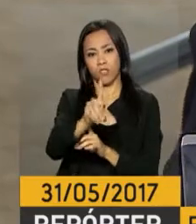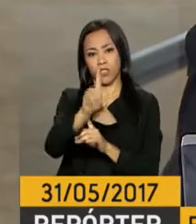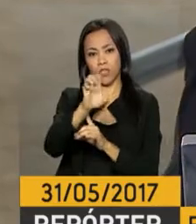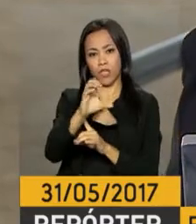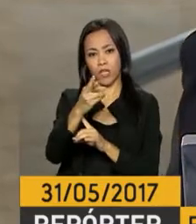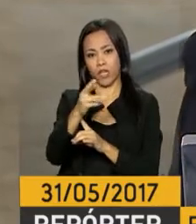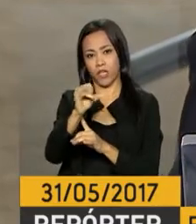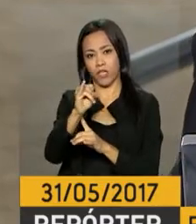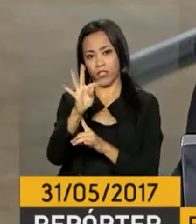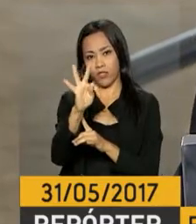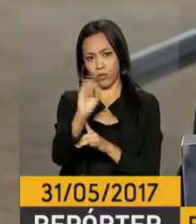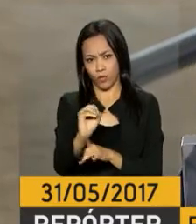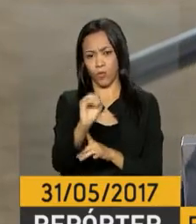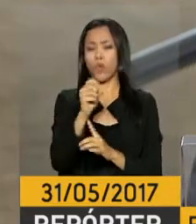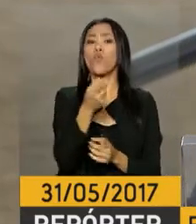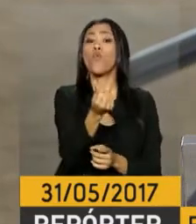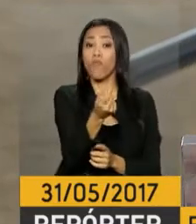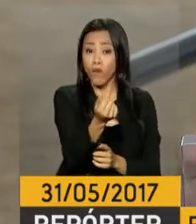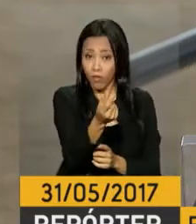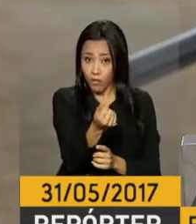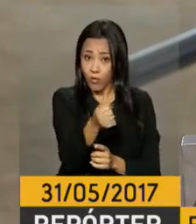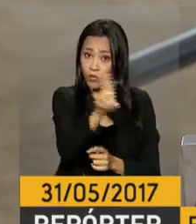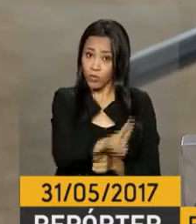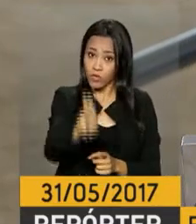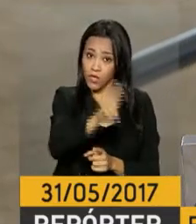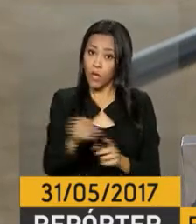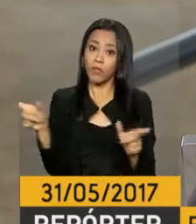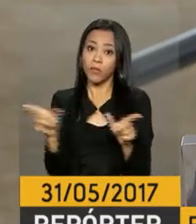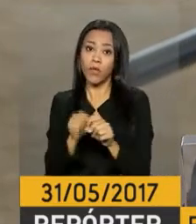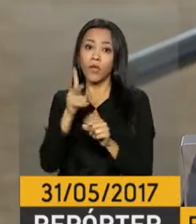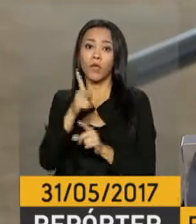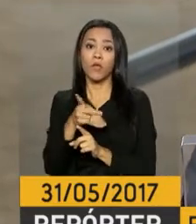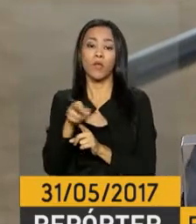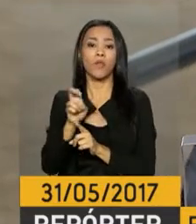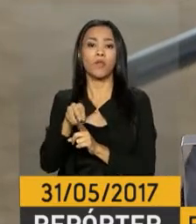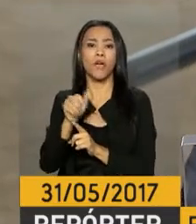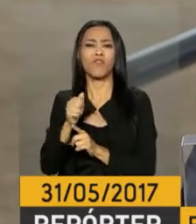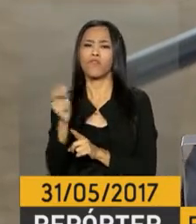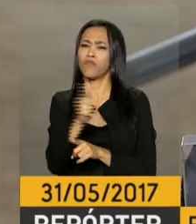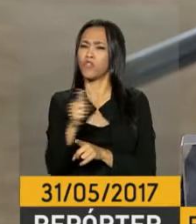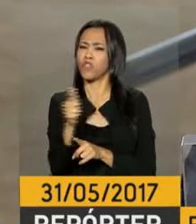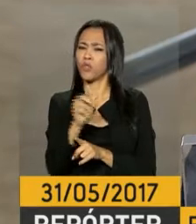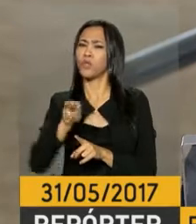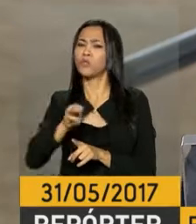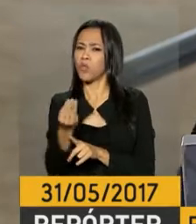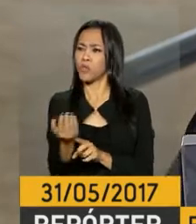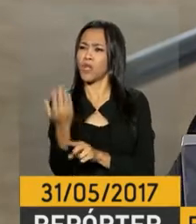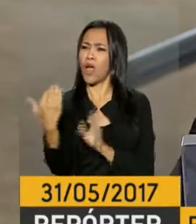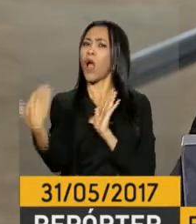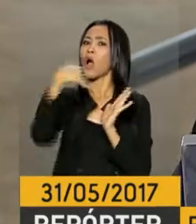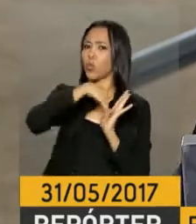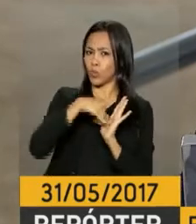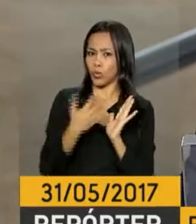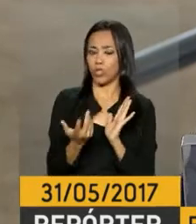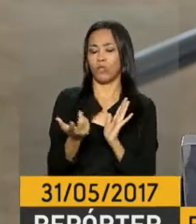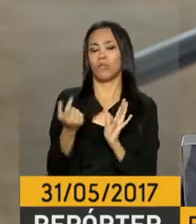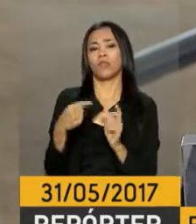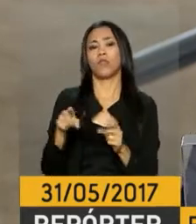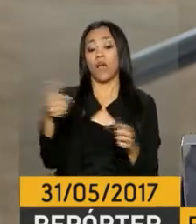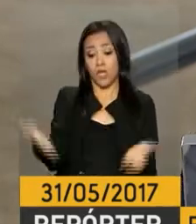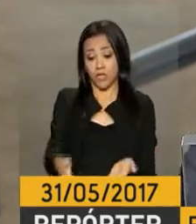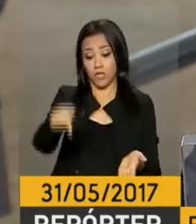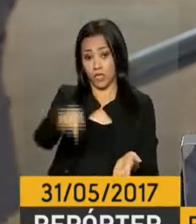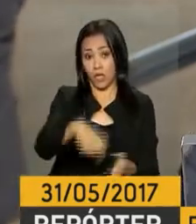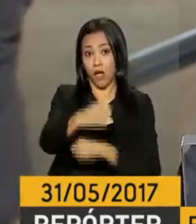aplicado ao longo dos anos pelo Pronaf tem ficado em torno de 22 bilhões, que foi da última safra, esse ano 23